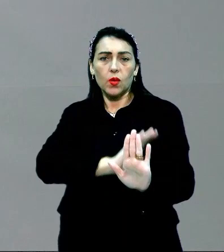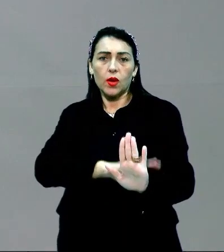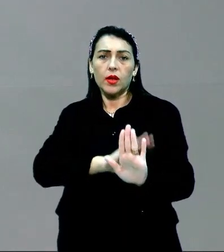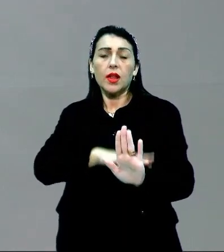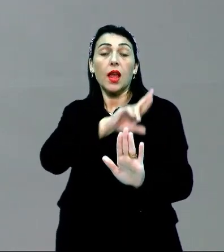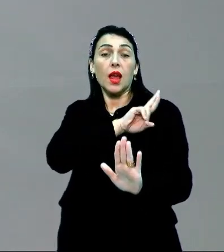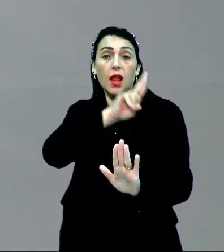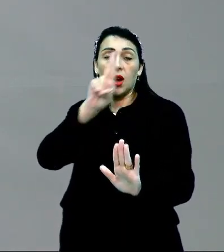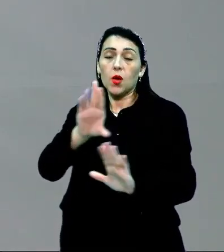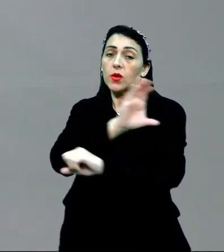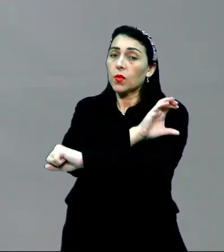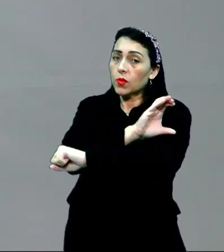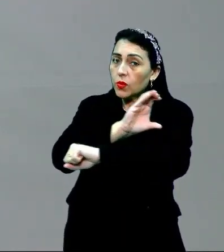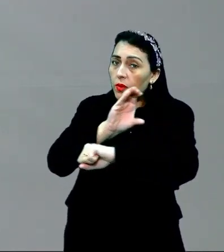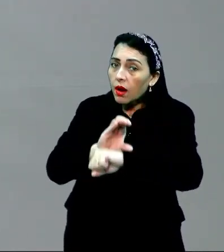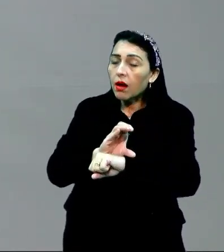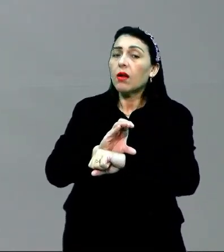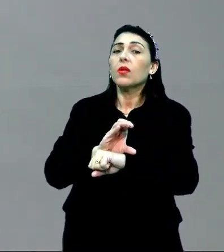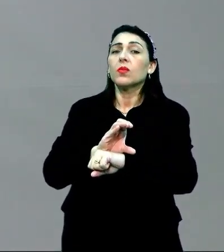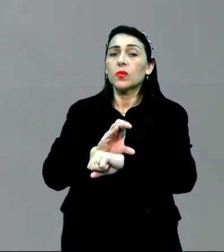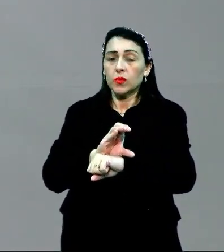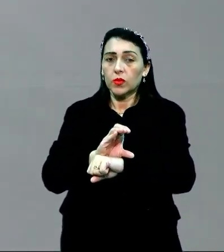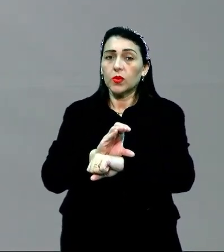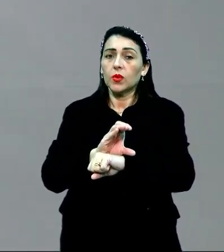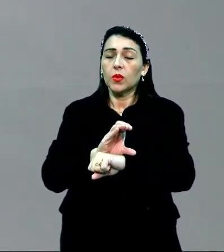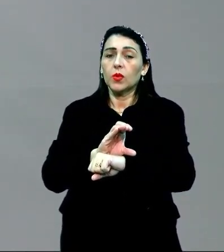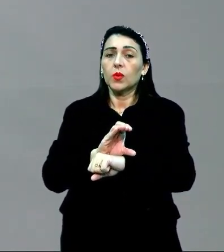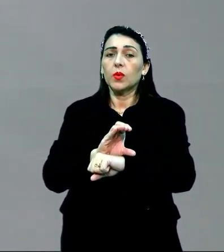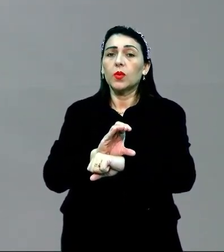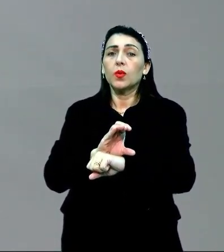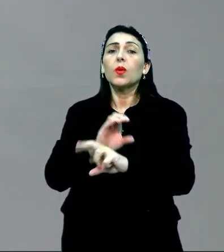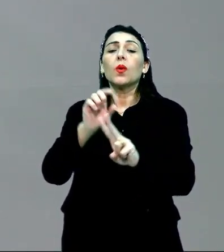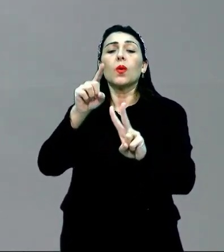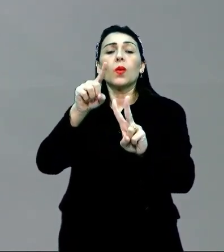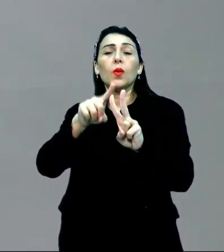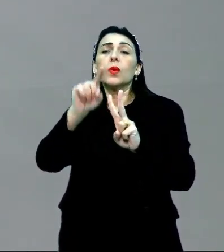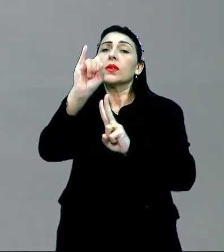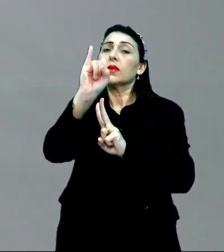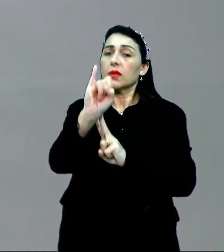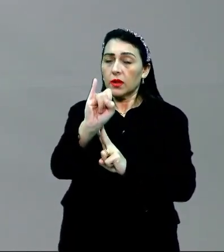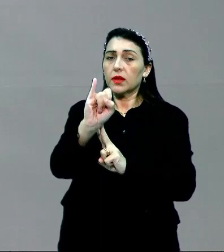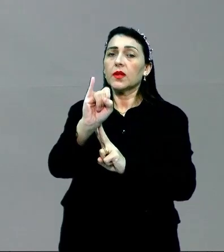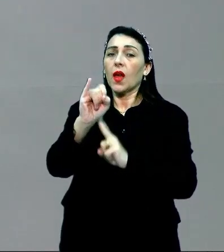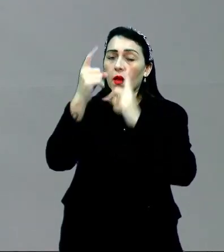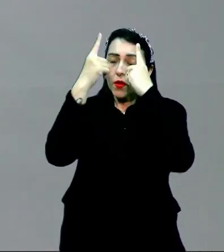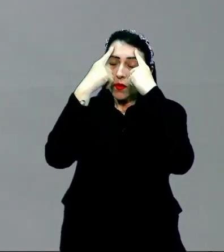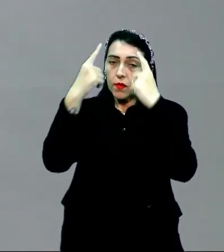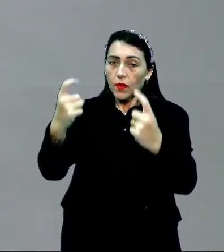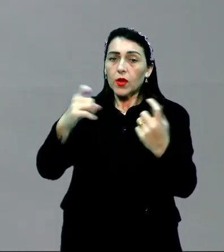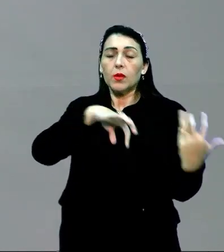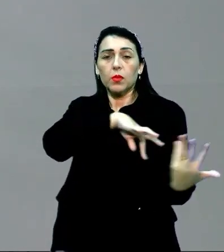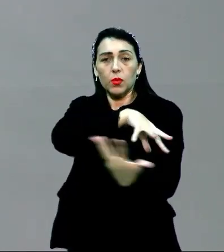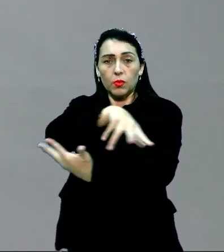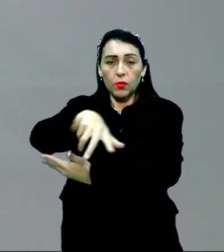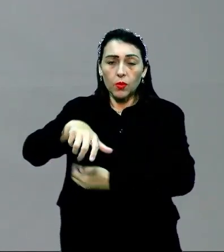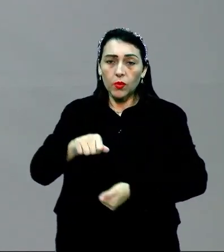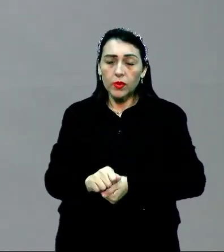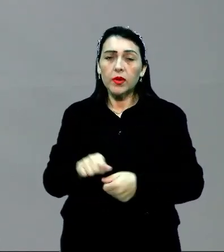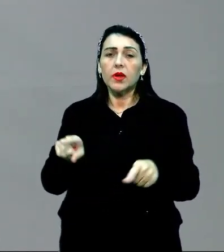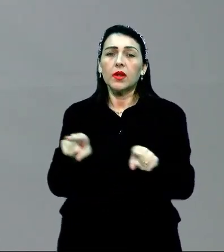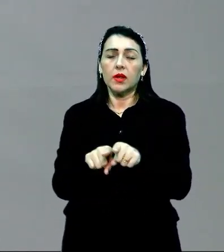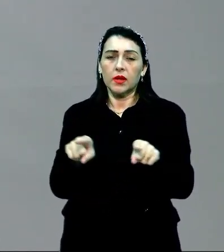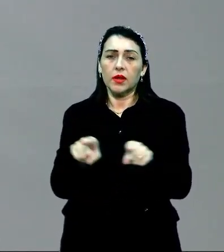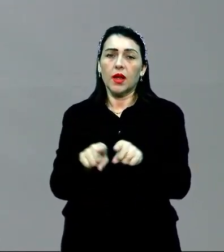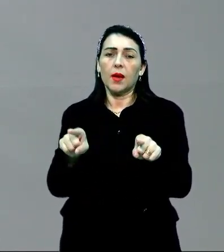intolerância religiosa cultural Então os índices de violência espalhados aí pelo lá fora né inclusive os atentados